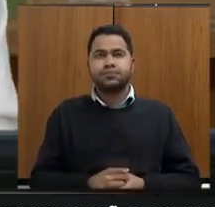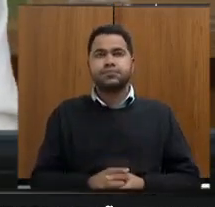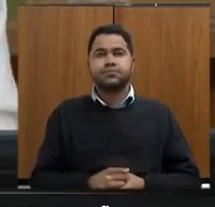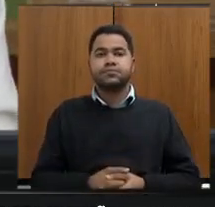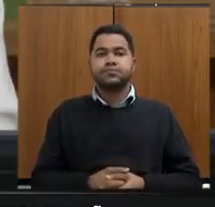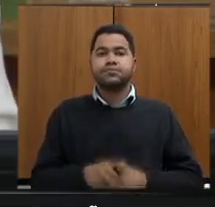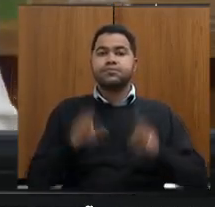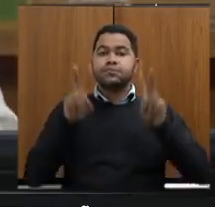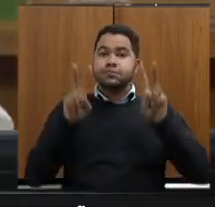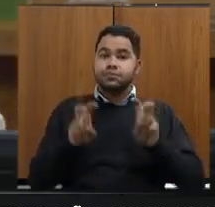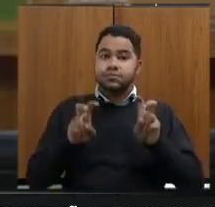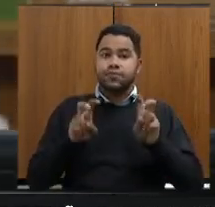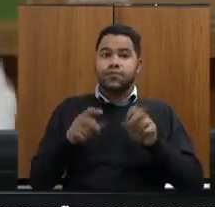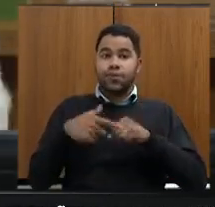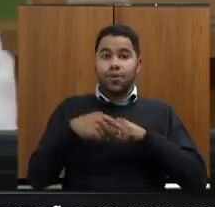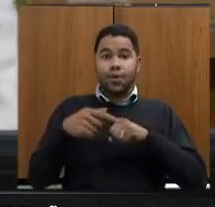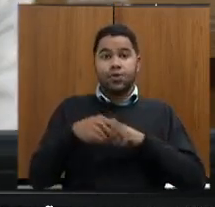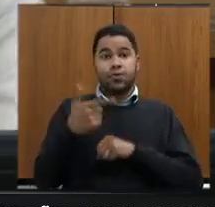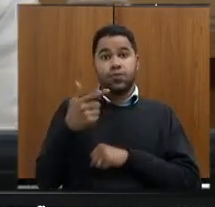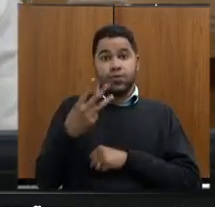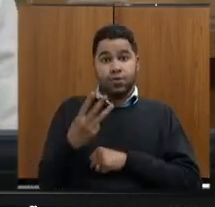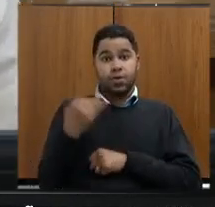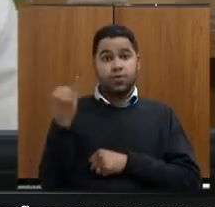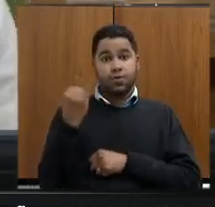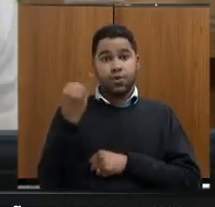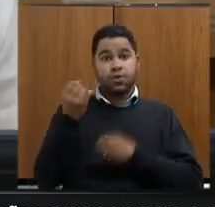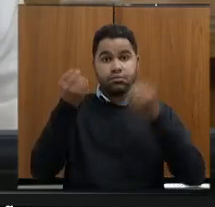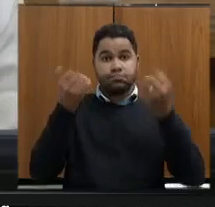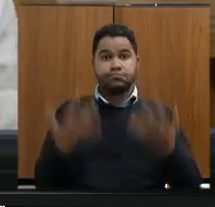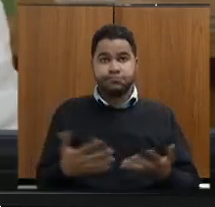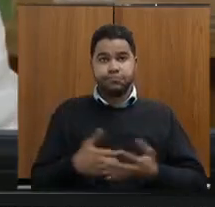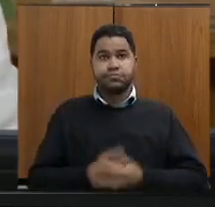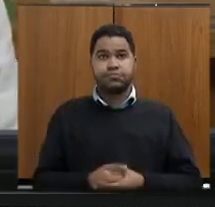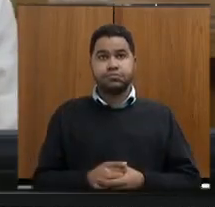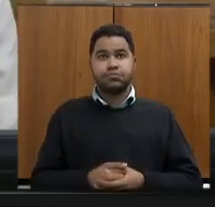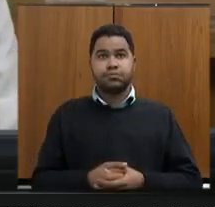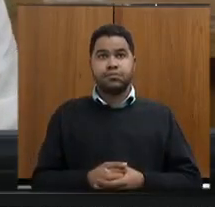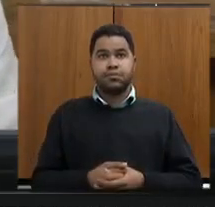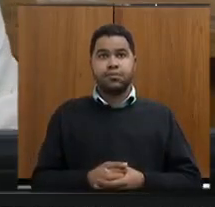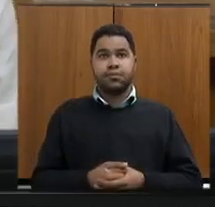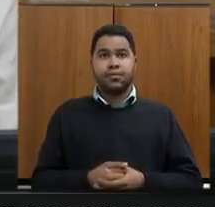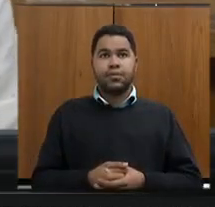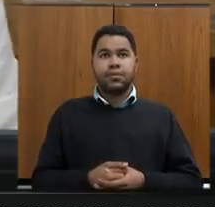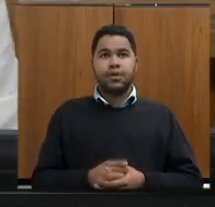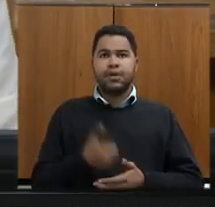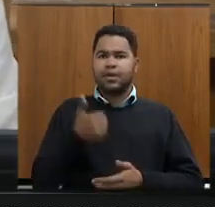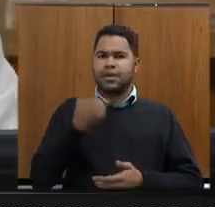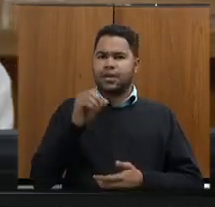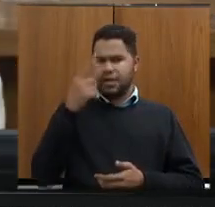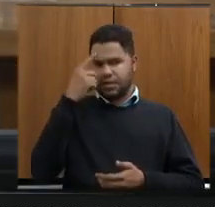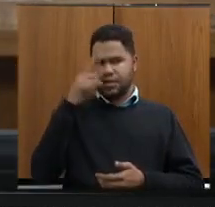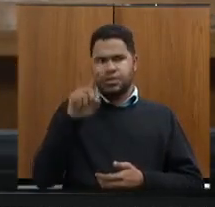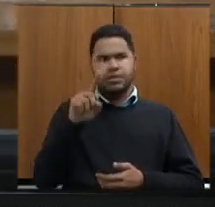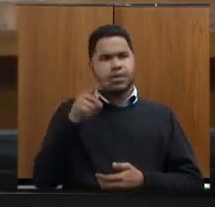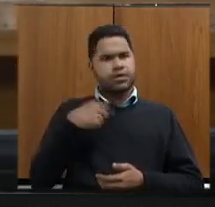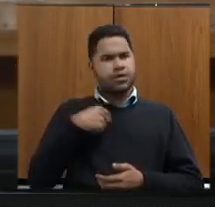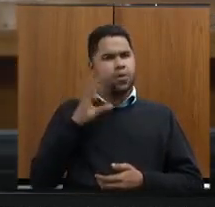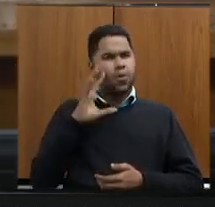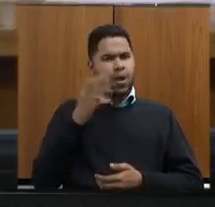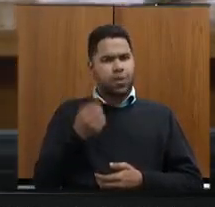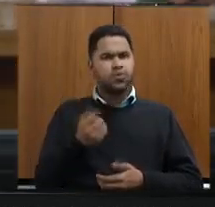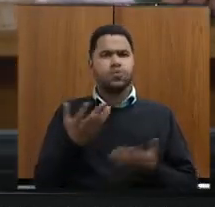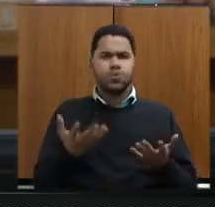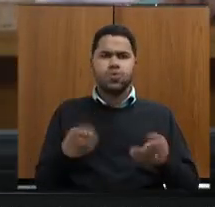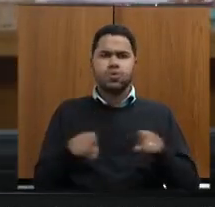sobre o artigo 23 acho muito importante a gente ficar e ser a coisa de dez dias Salvo engano é